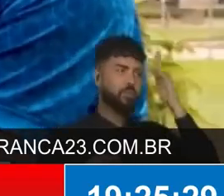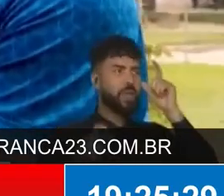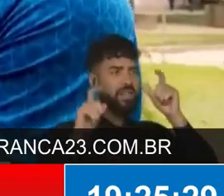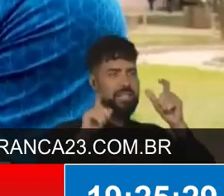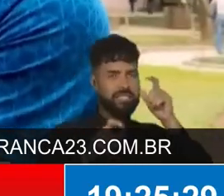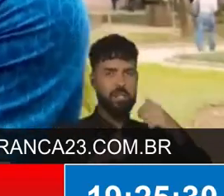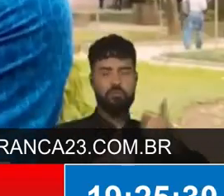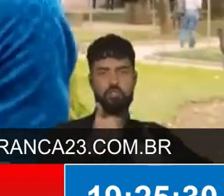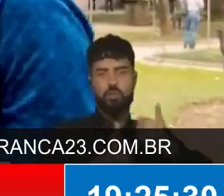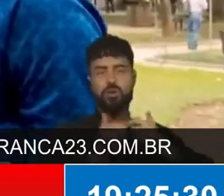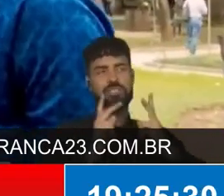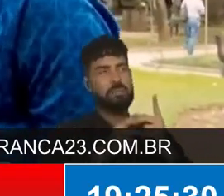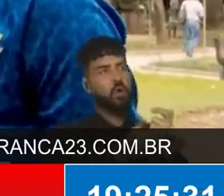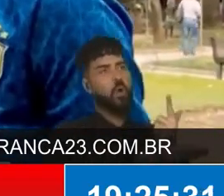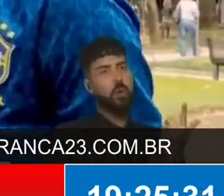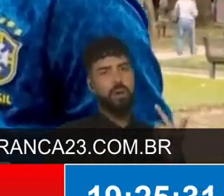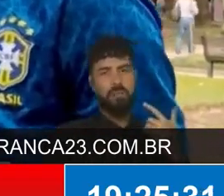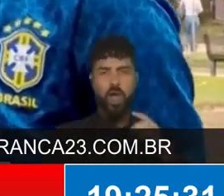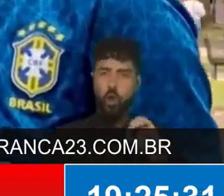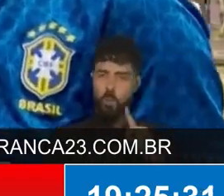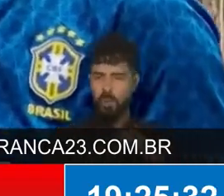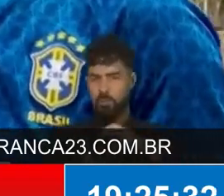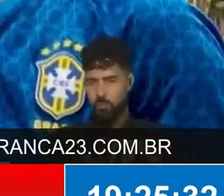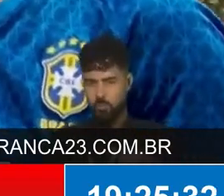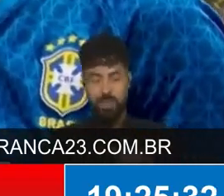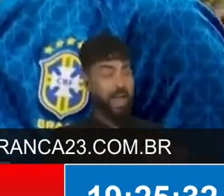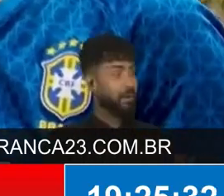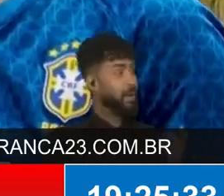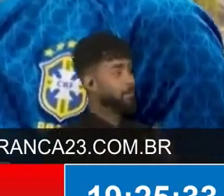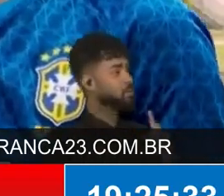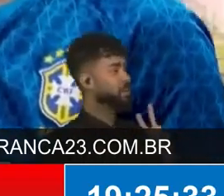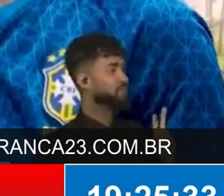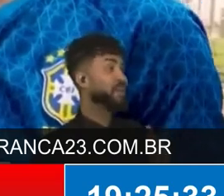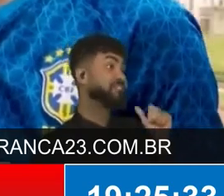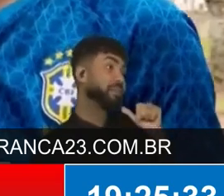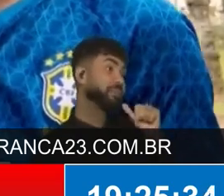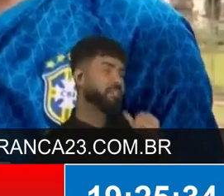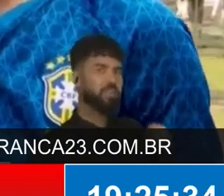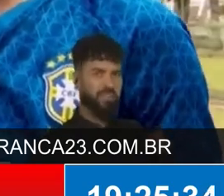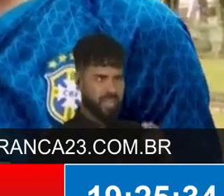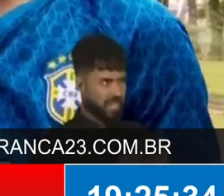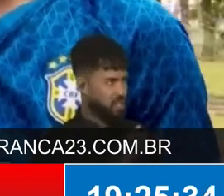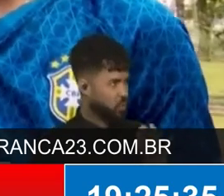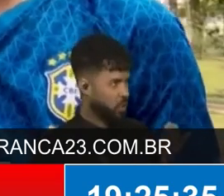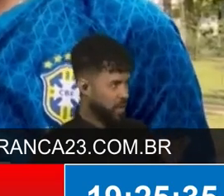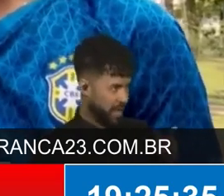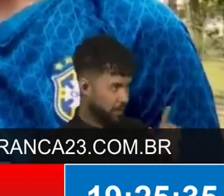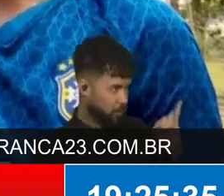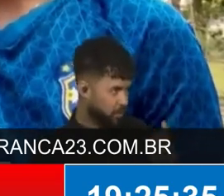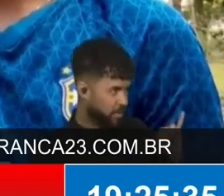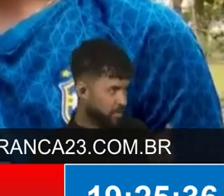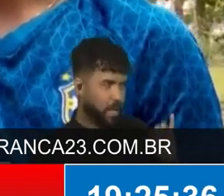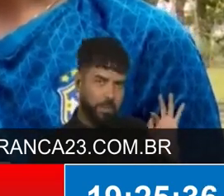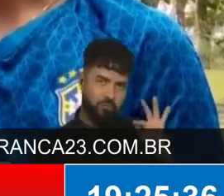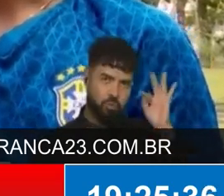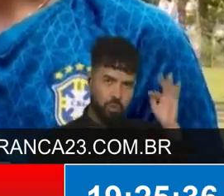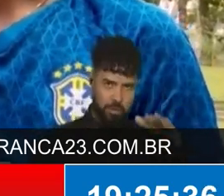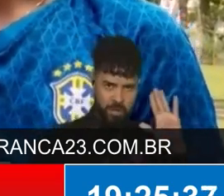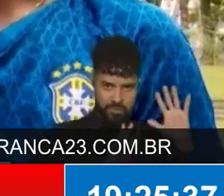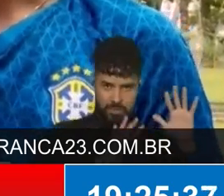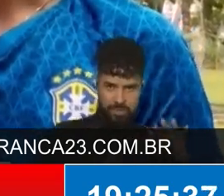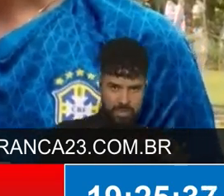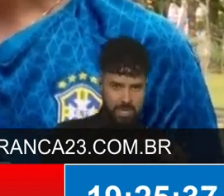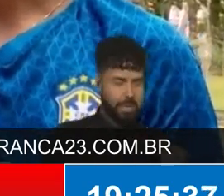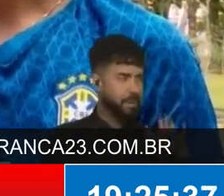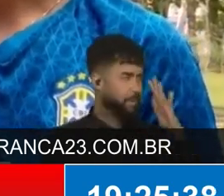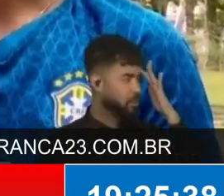sempre fazem quando tem Copa do Mundo, e agora, mais uma vez, na Copa do Mundo Feminina? Qual a importância disso, justamente para que se tenha mais visibilidade, para que essas